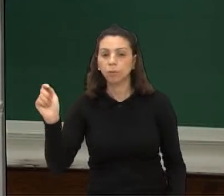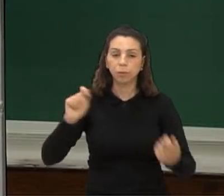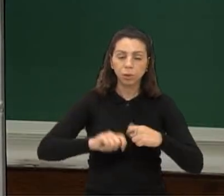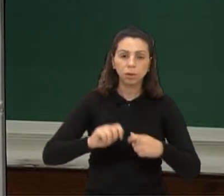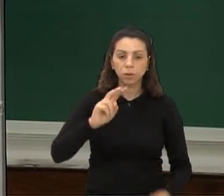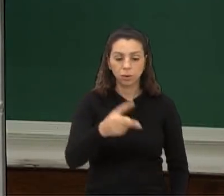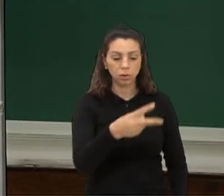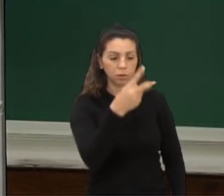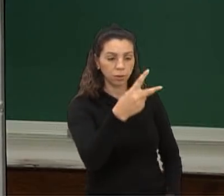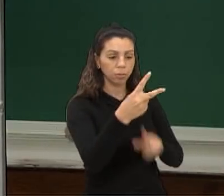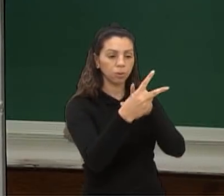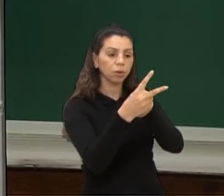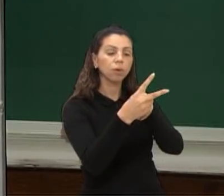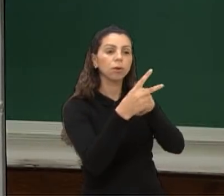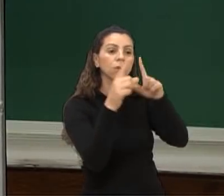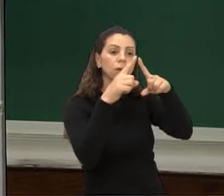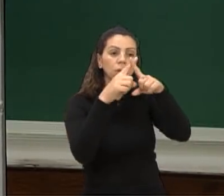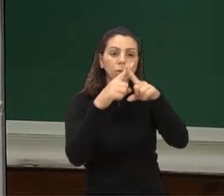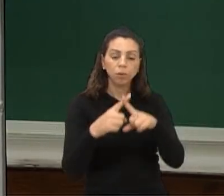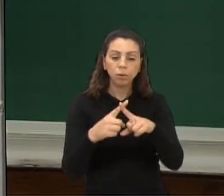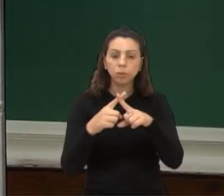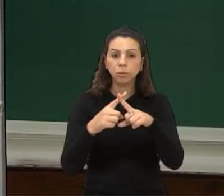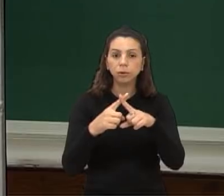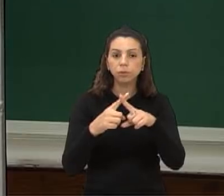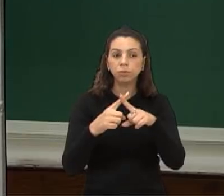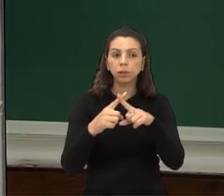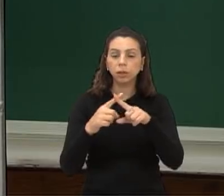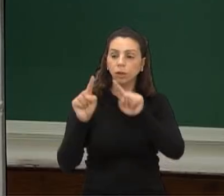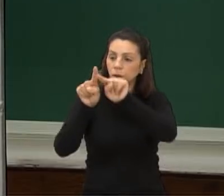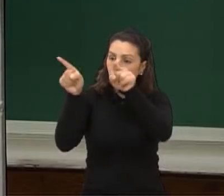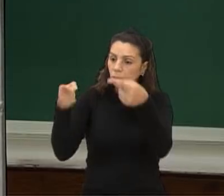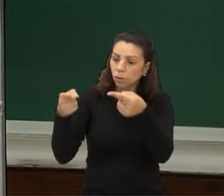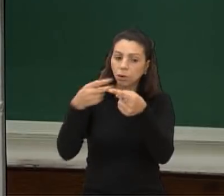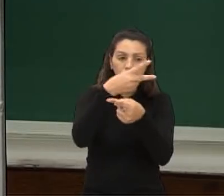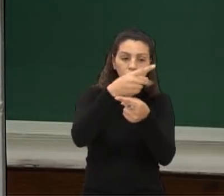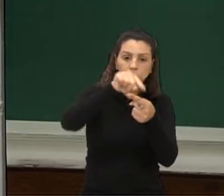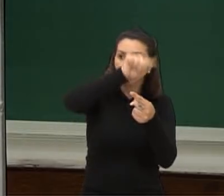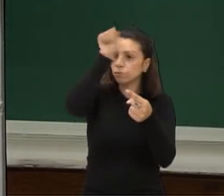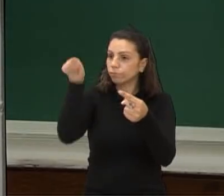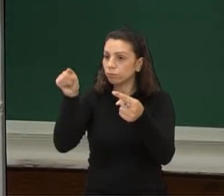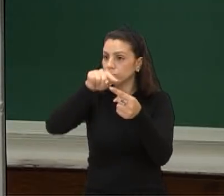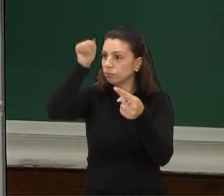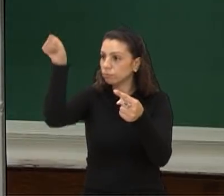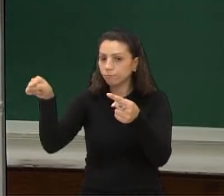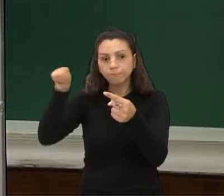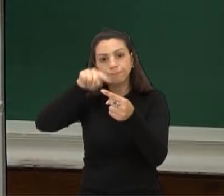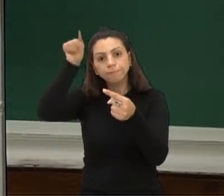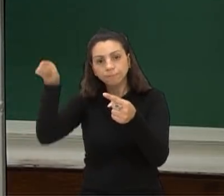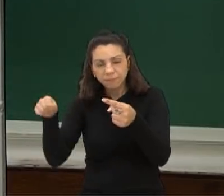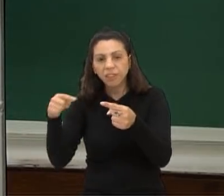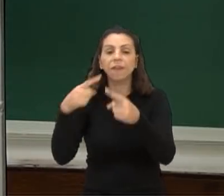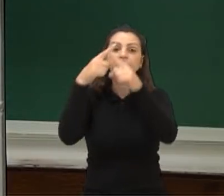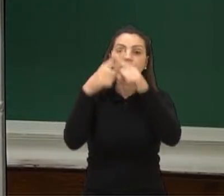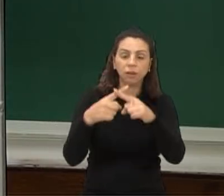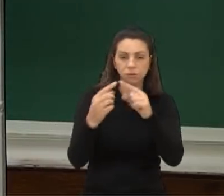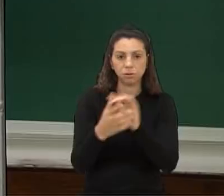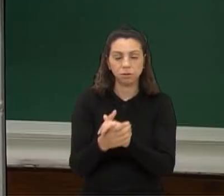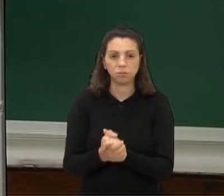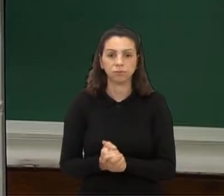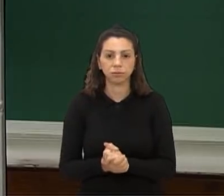tá? Se fosse para resolver isso daqui, se fosse para resolver, vocês viram que aqui tem um produto,